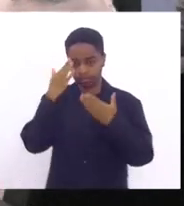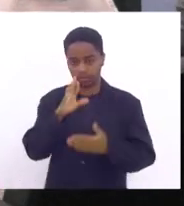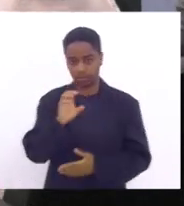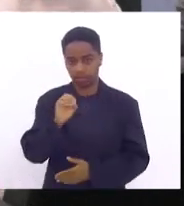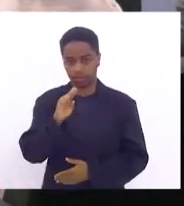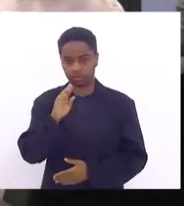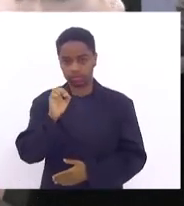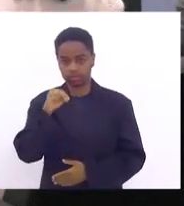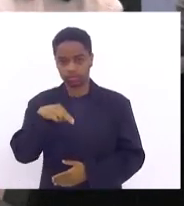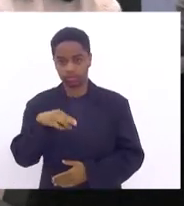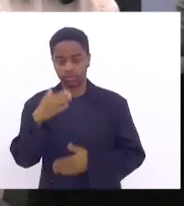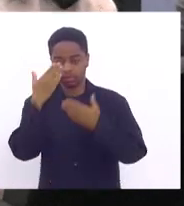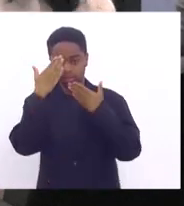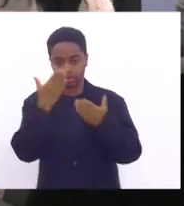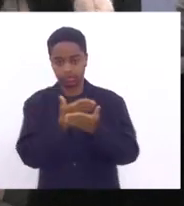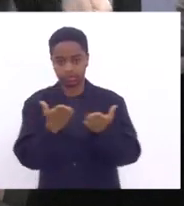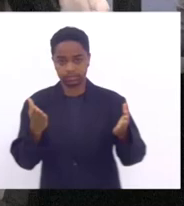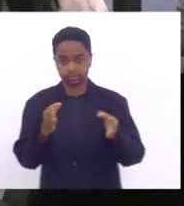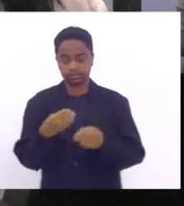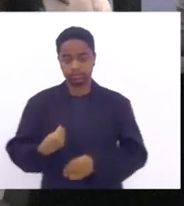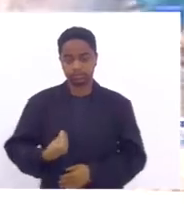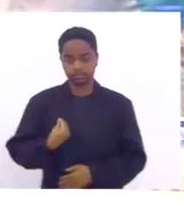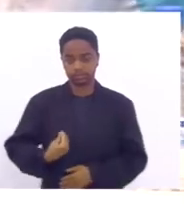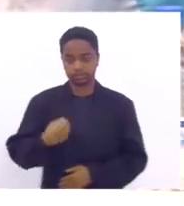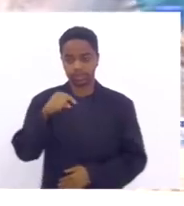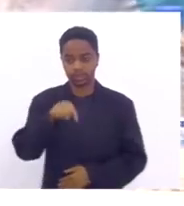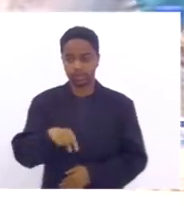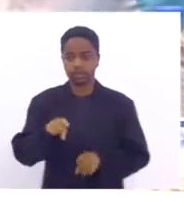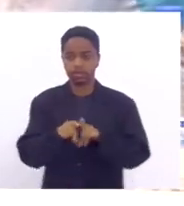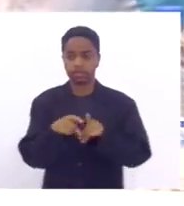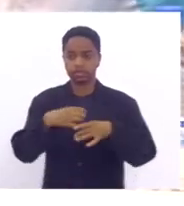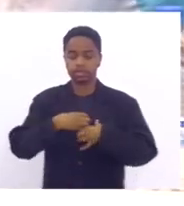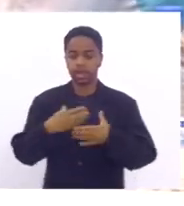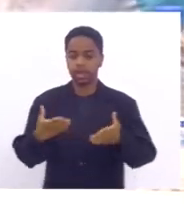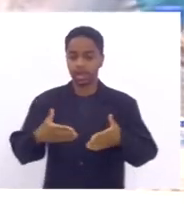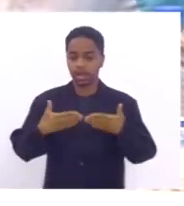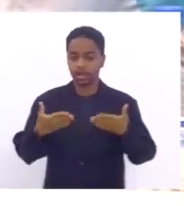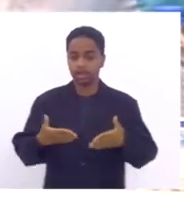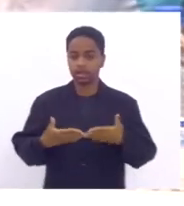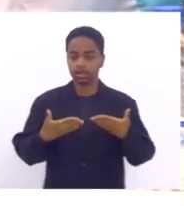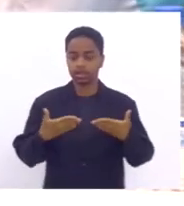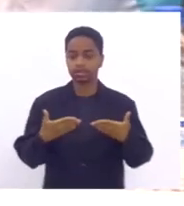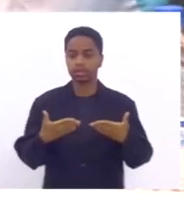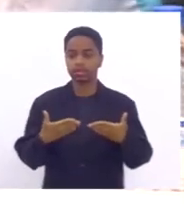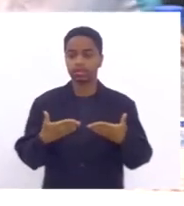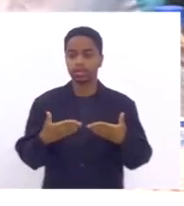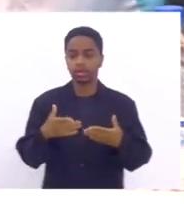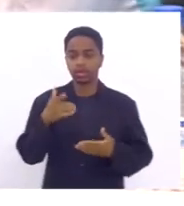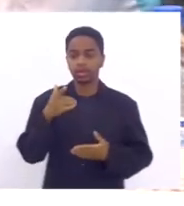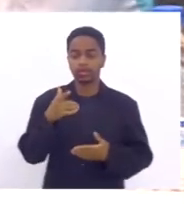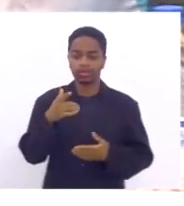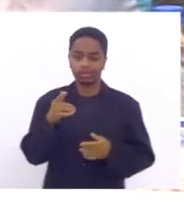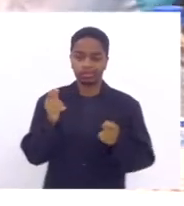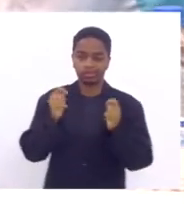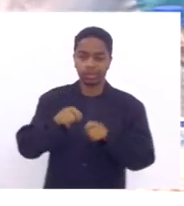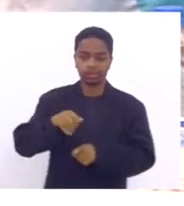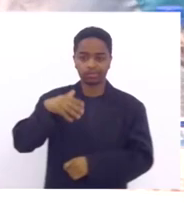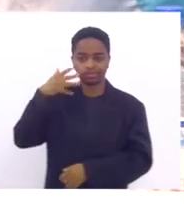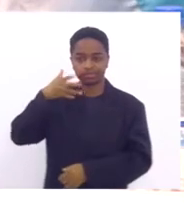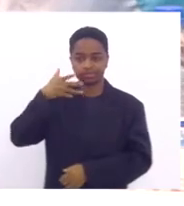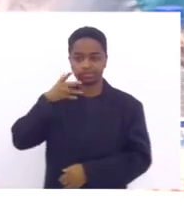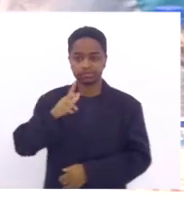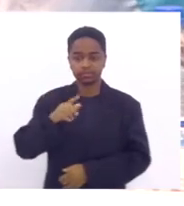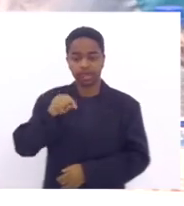obrigado a todos os presentes aqui é uma alegria também poder dessa vez falar em casa digamos assim primeira vez que